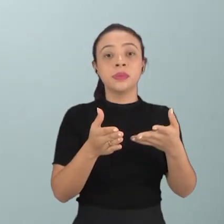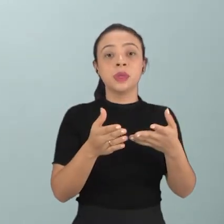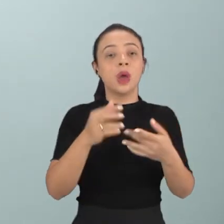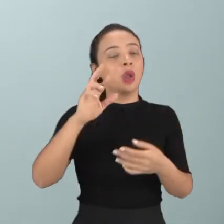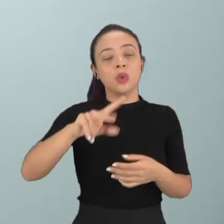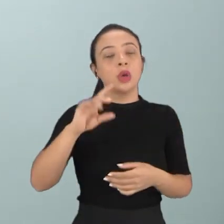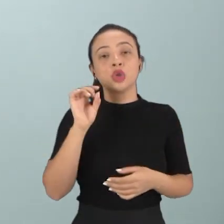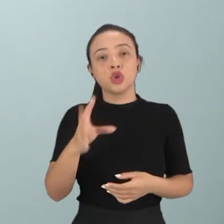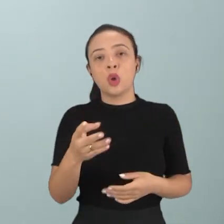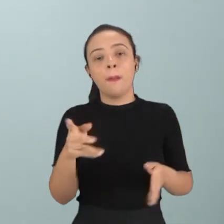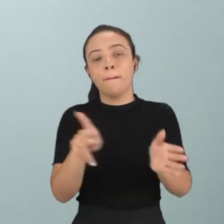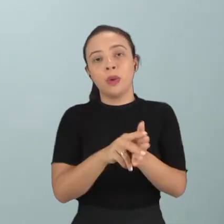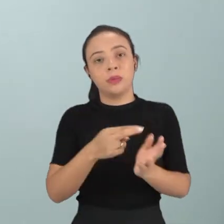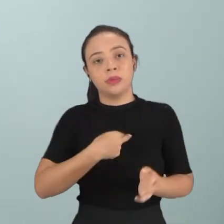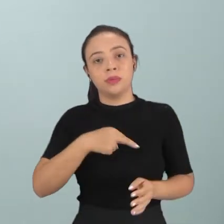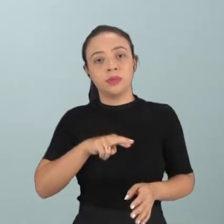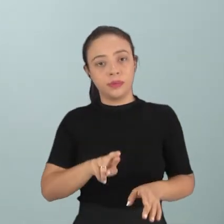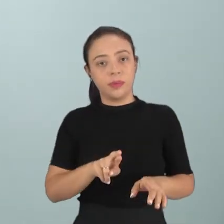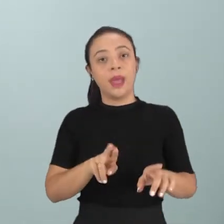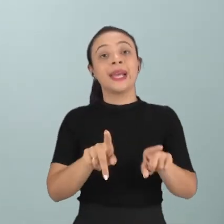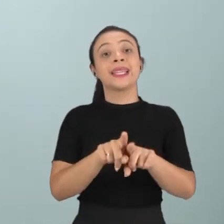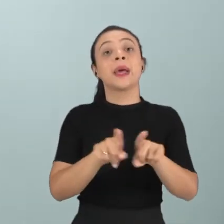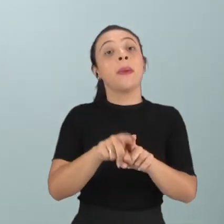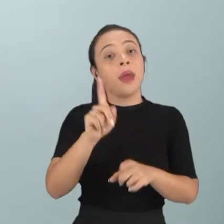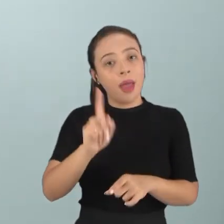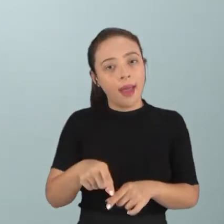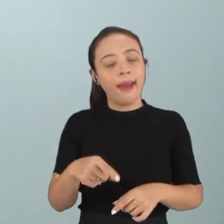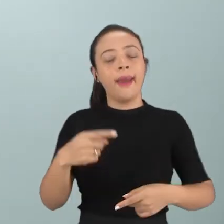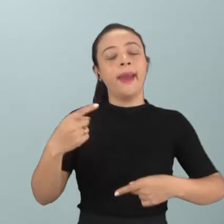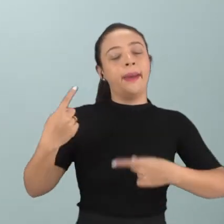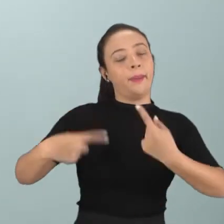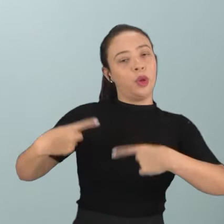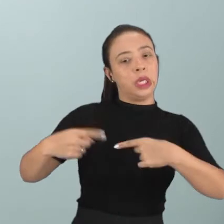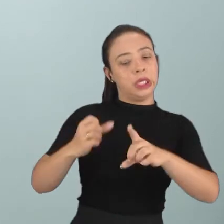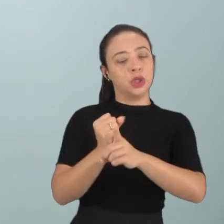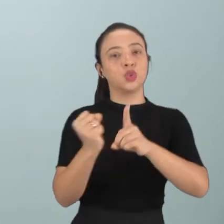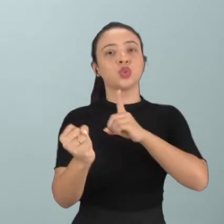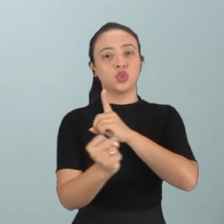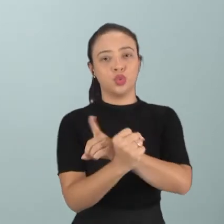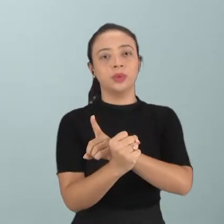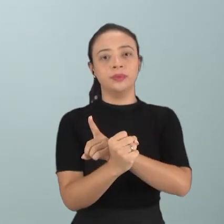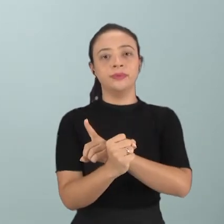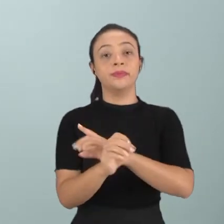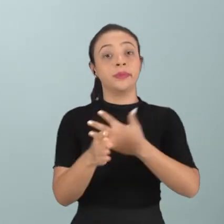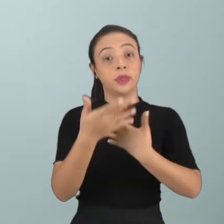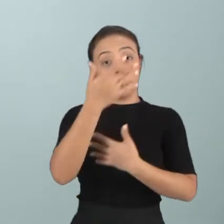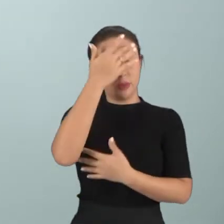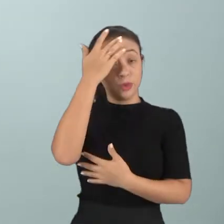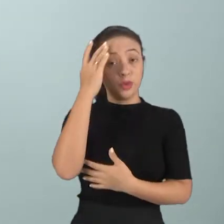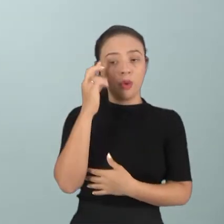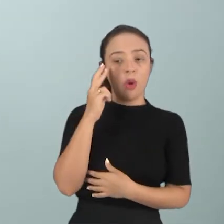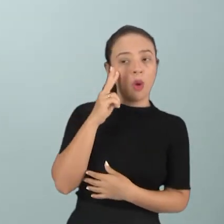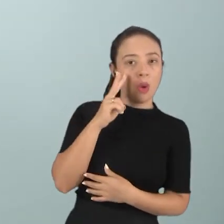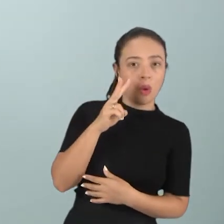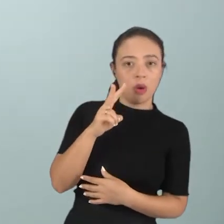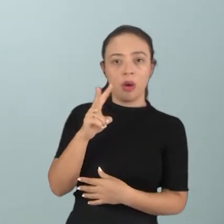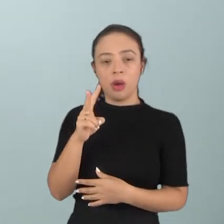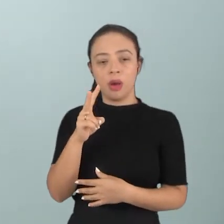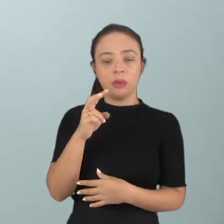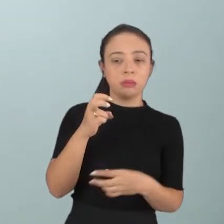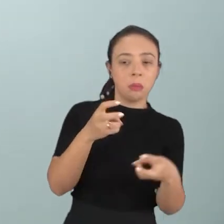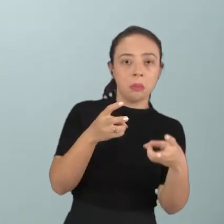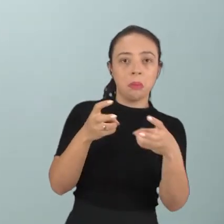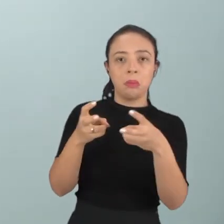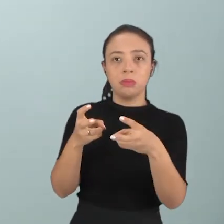apenas um ritual, ela também é uma dança meio que política, social, né? E as pessoas vão acompanhar essa